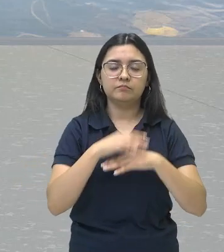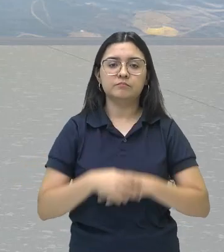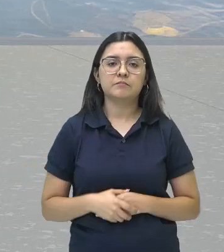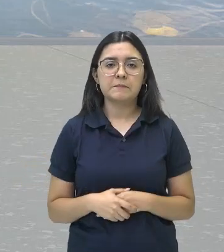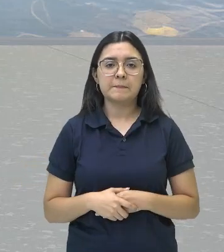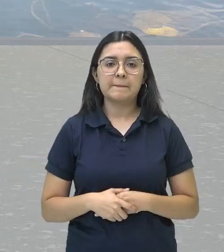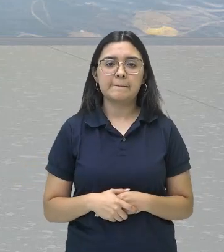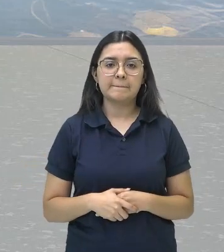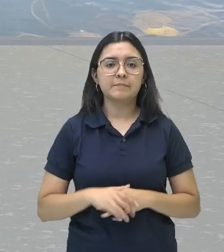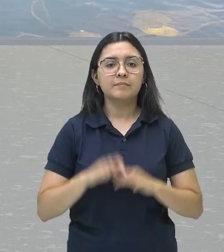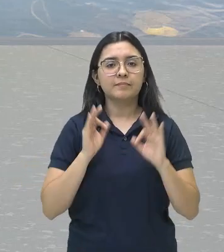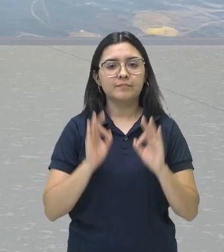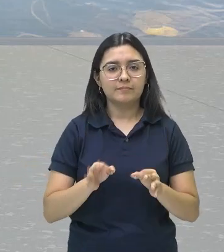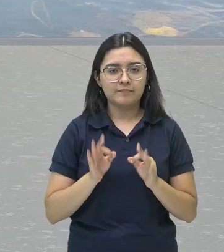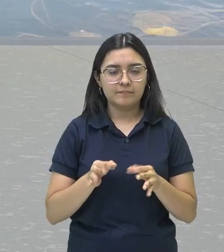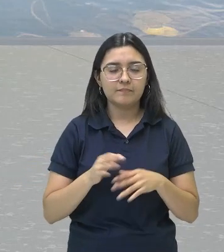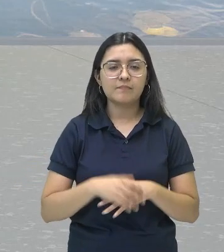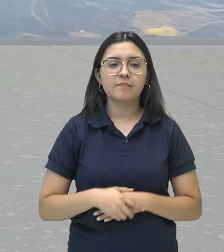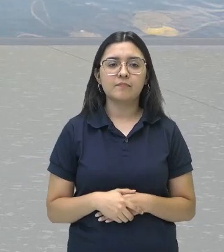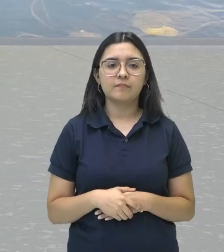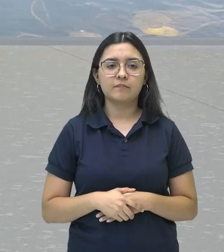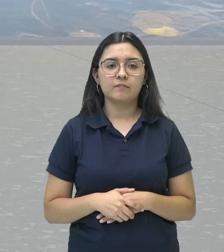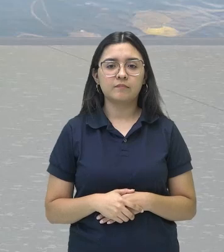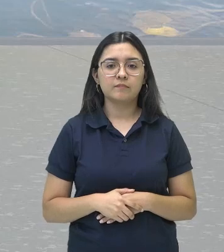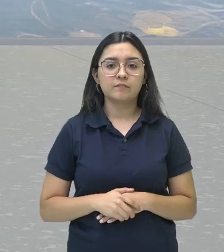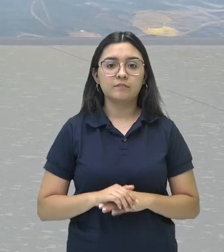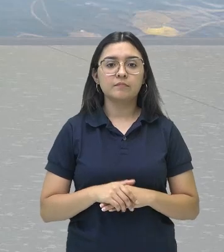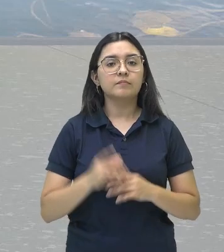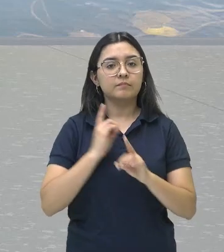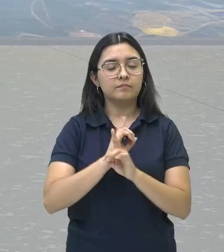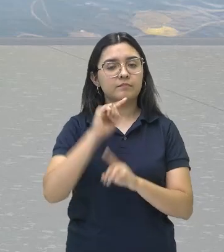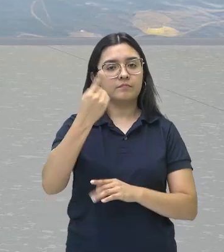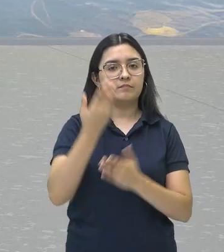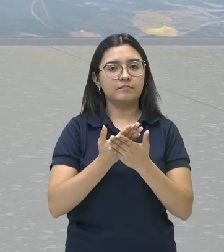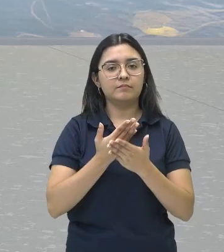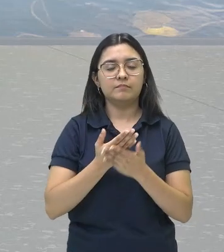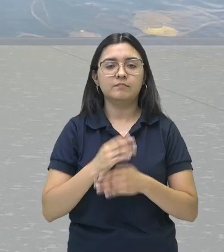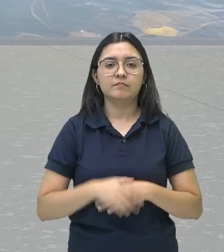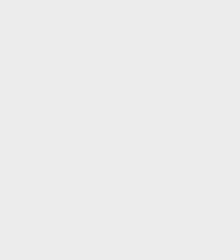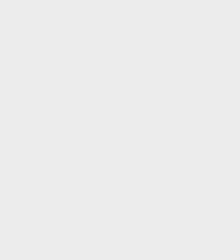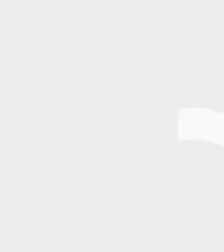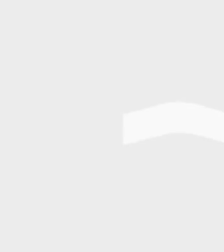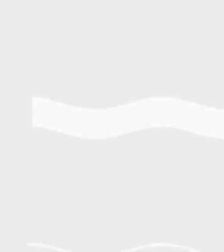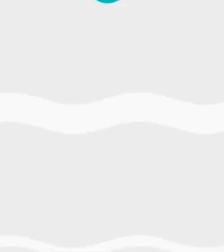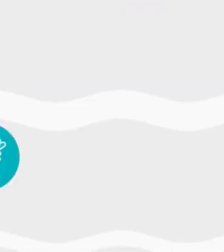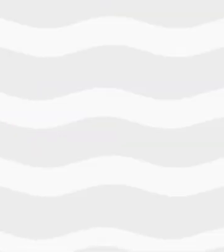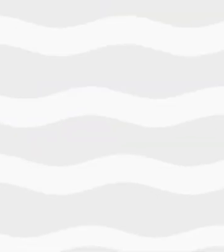Beleza? Tá certinho? Então, até a nossa próxima aula.